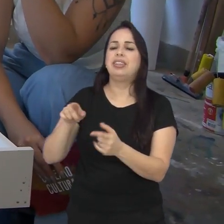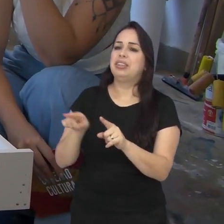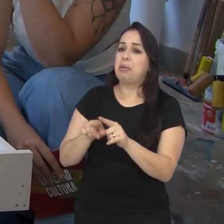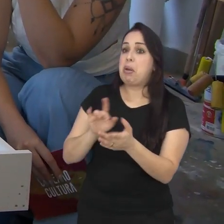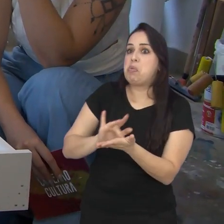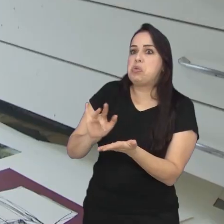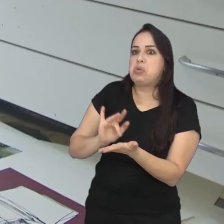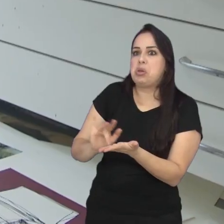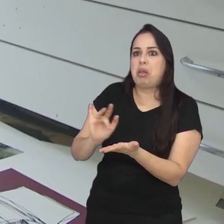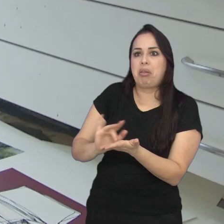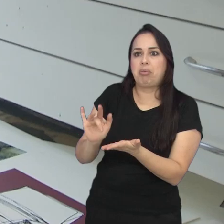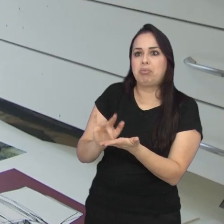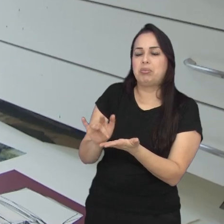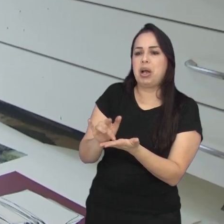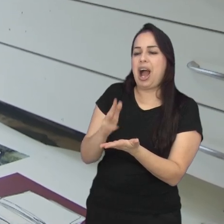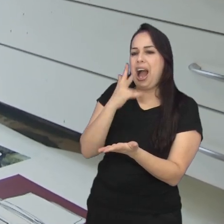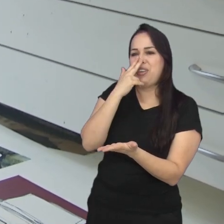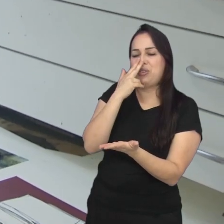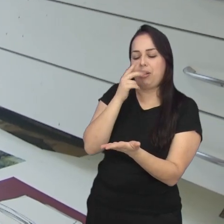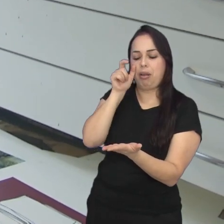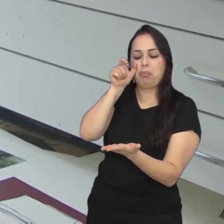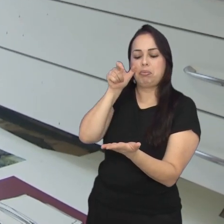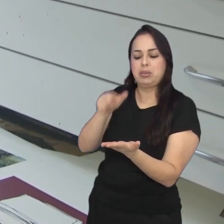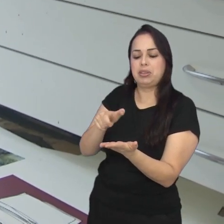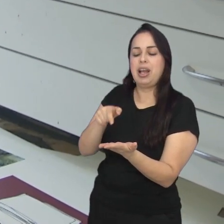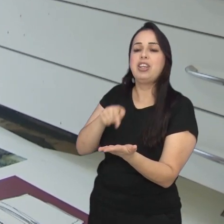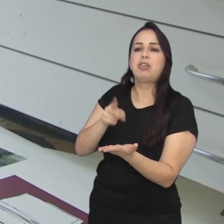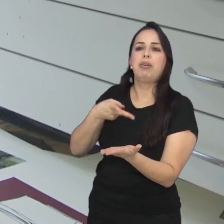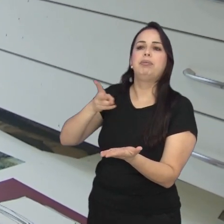digital, eu acho que é meio inevitável, né? Ele